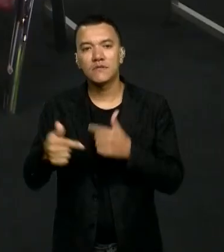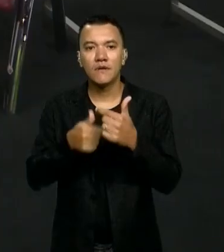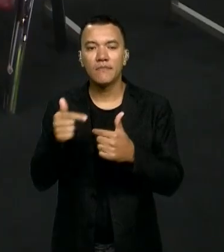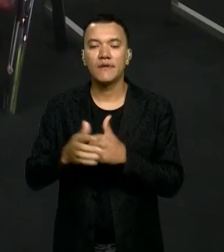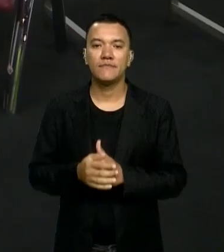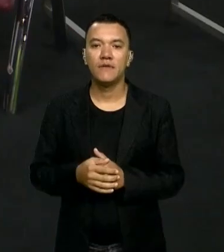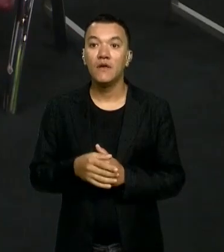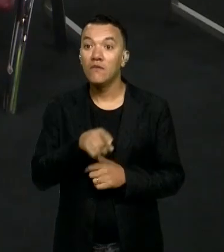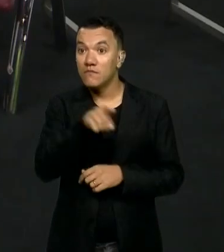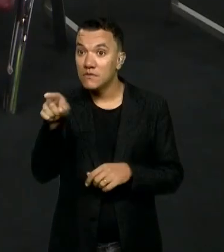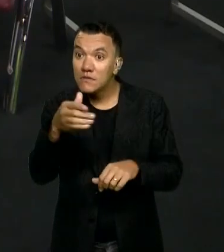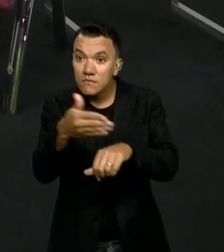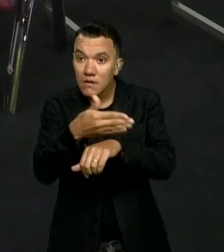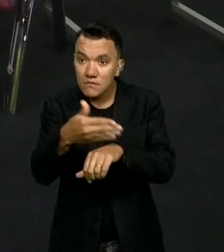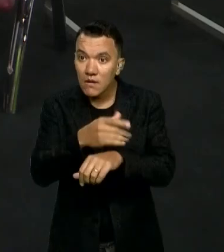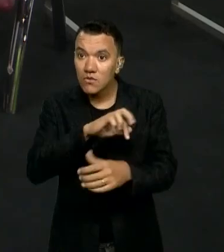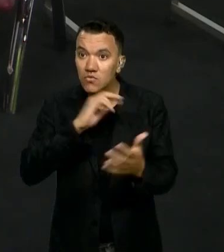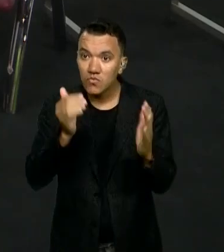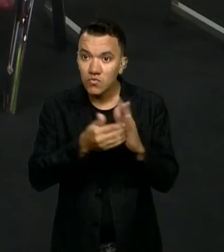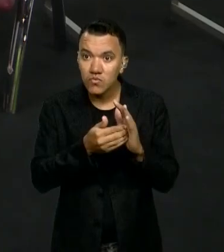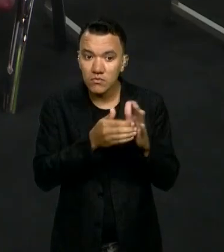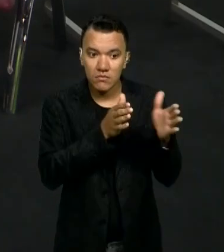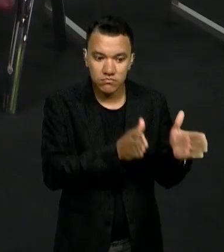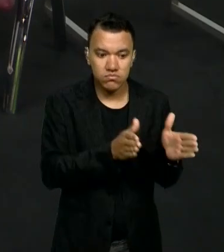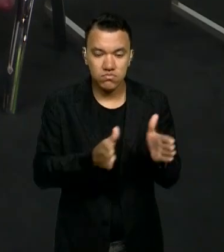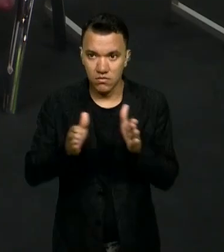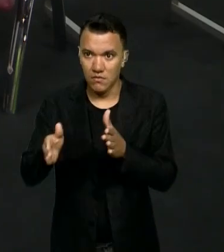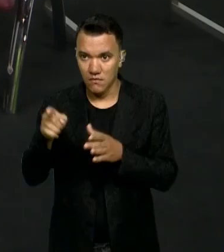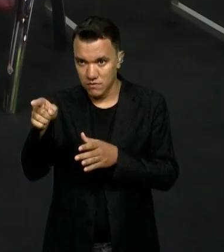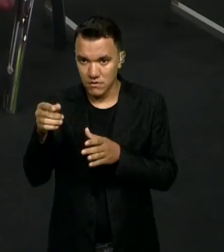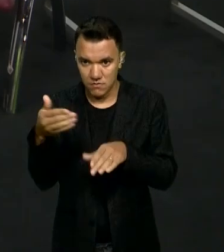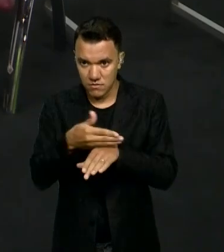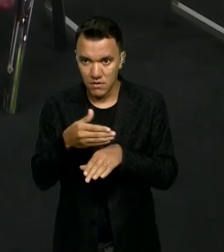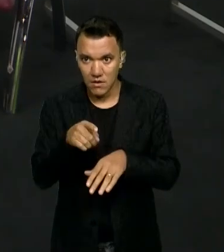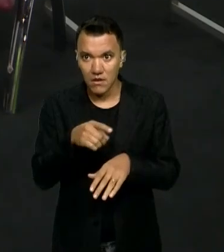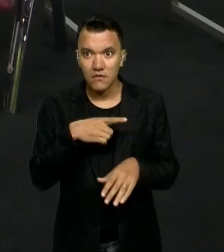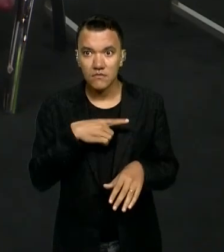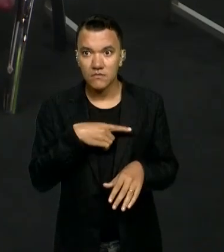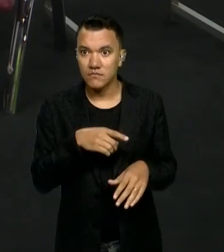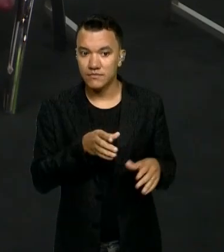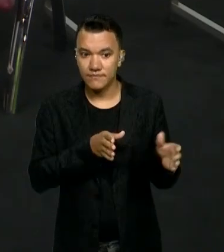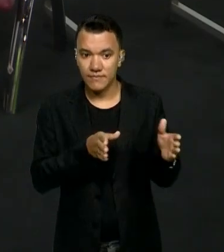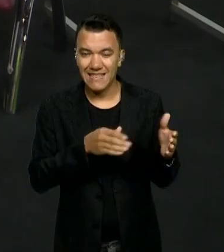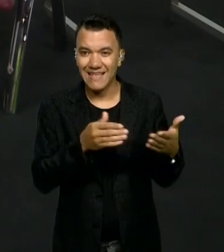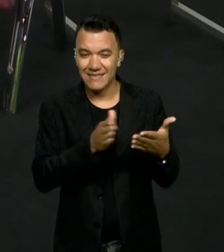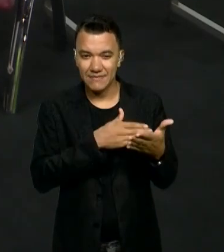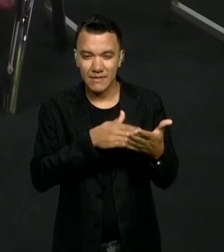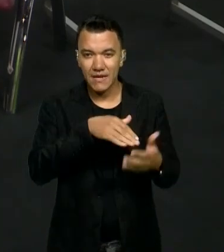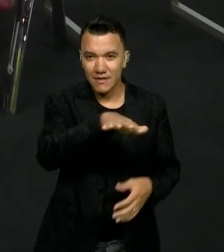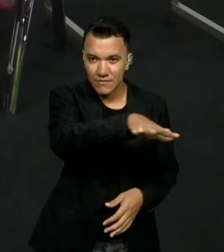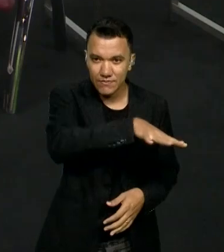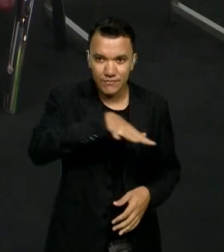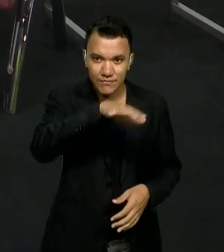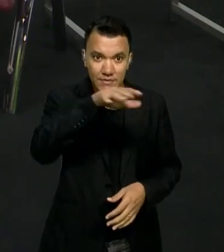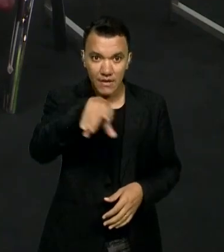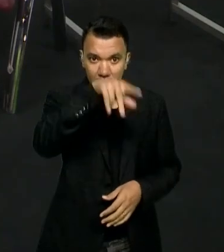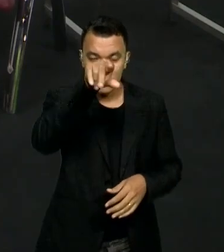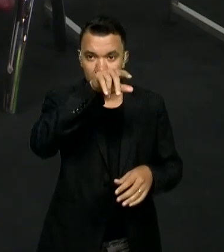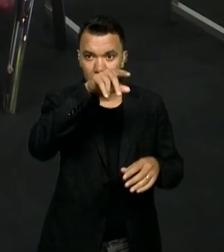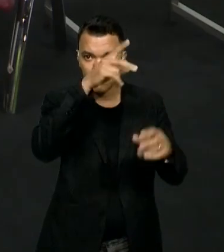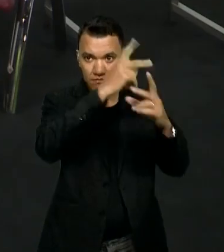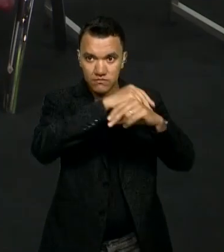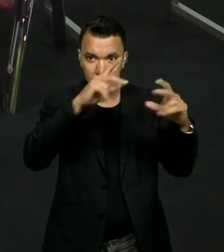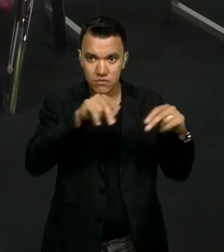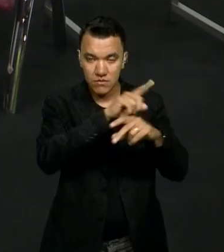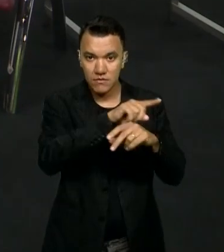Vocês participaram de todas as etapas? Você participou? Esse da parte de terreiro foi o companheiro Sebastião, que é